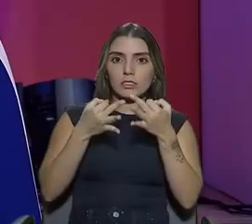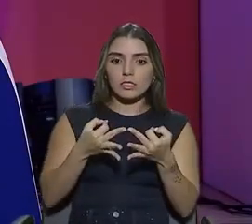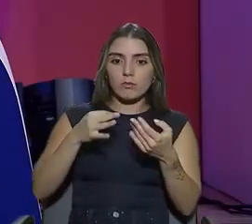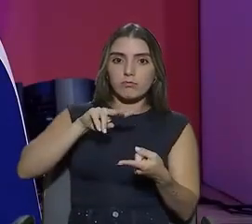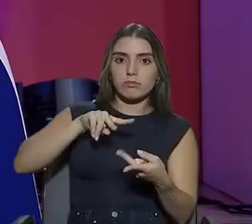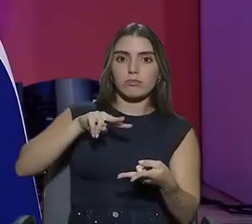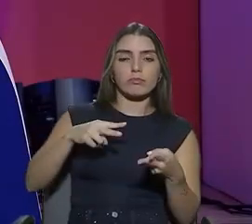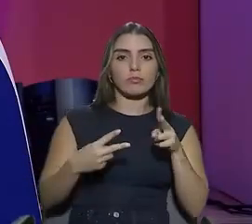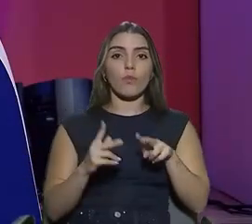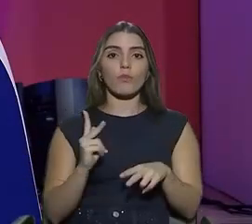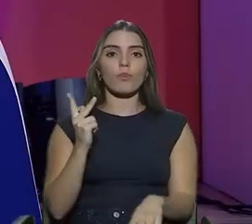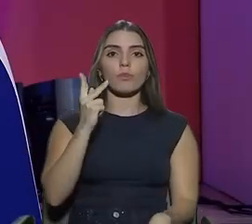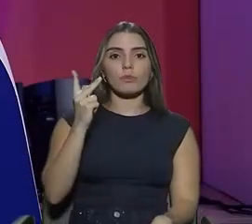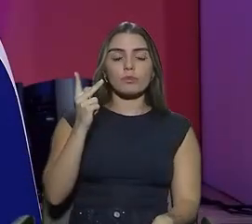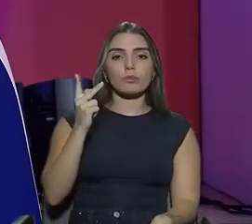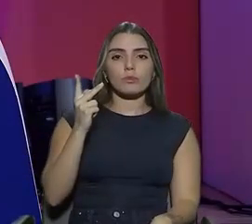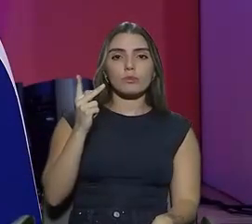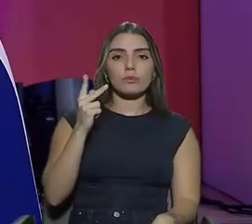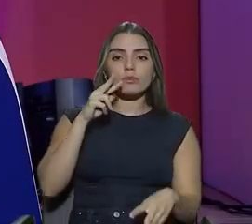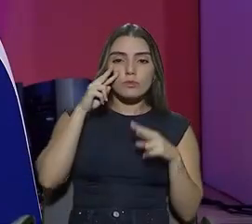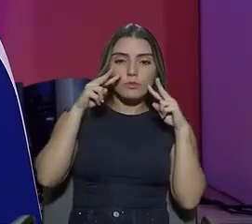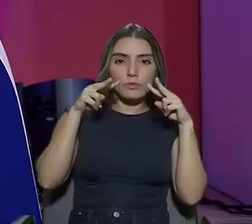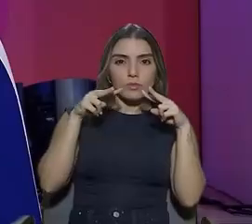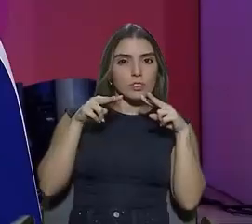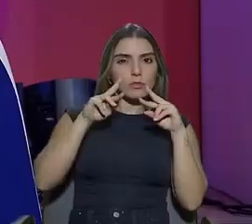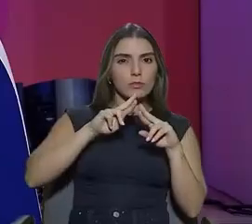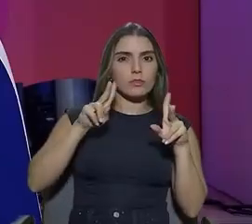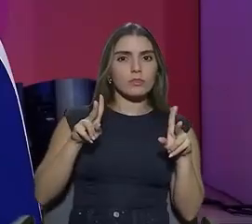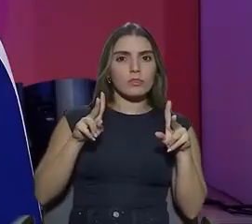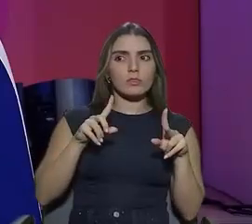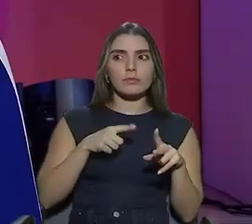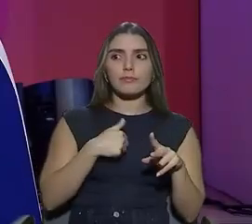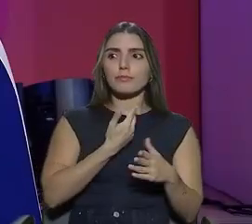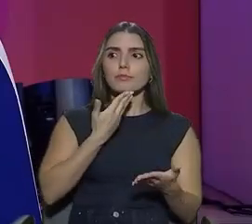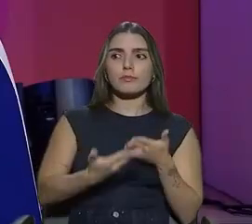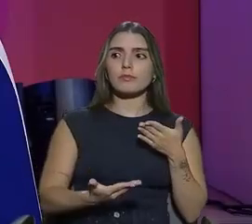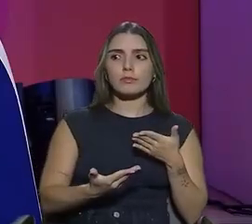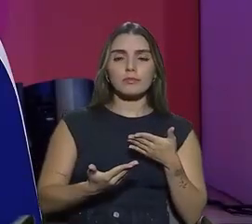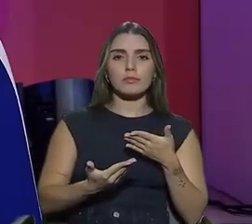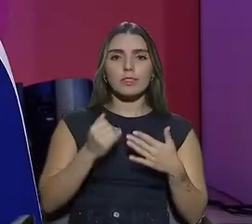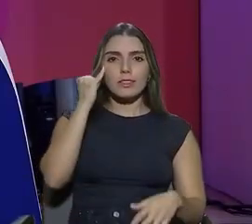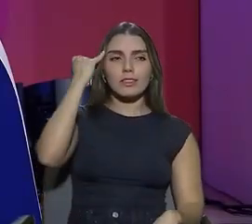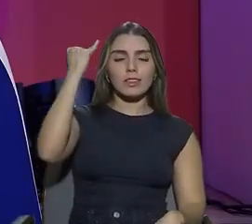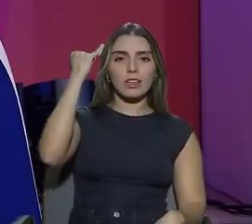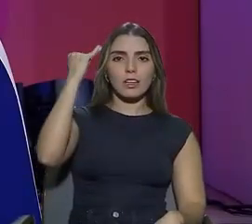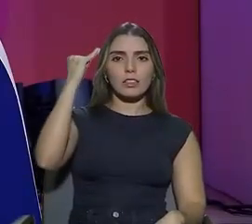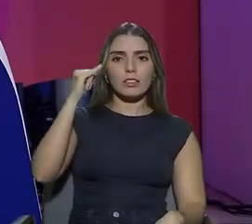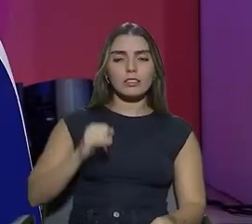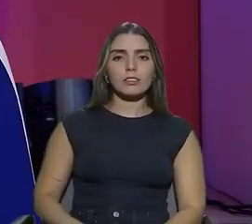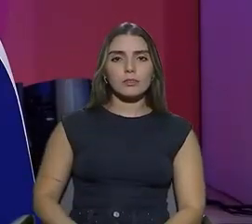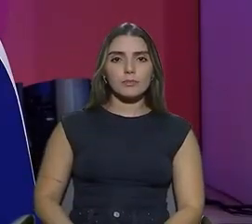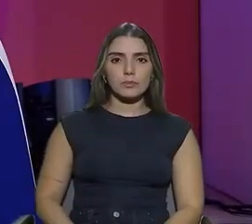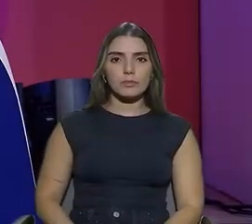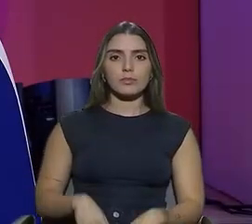inversão, uma cosmovisão que a gente vai perdendo a dimensão, né? Vai perdendo a ideia. Então,